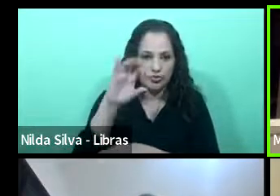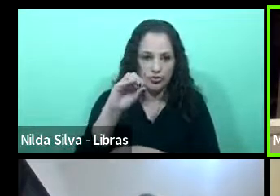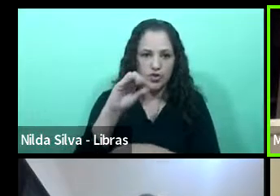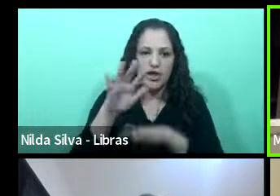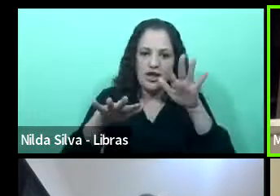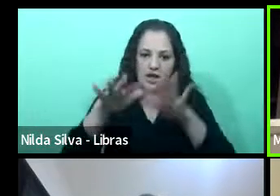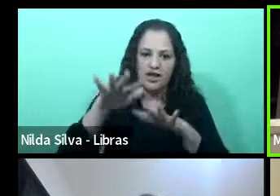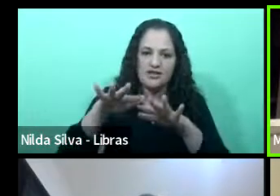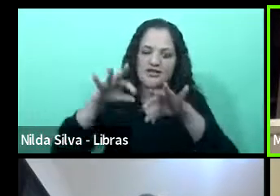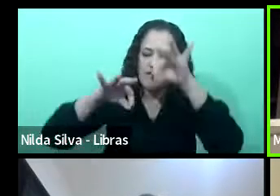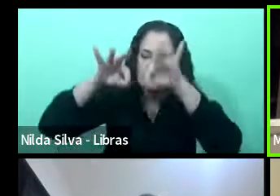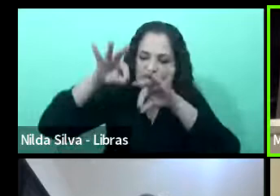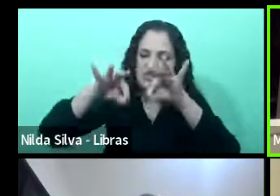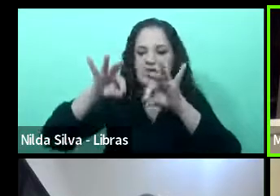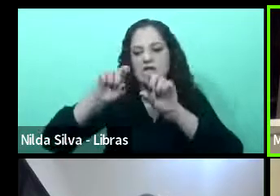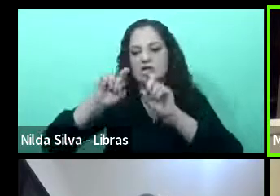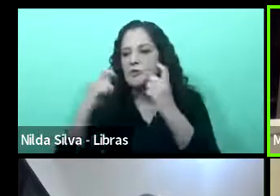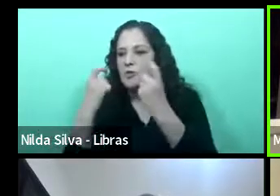e